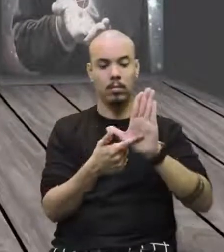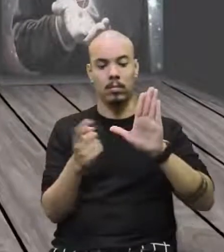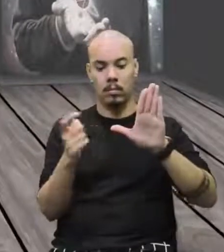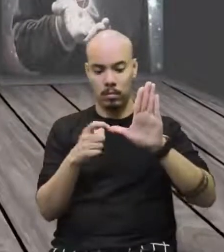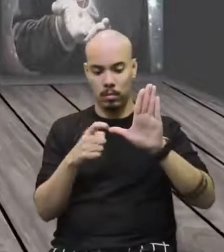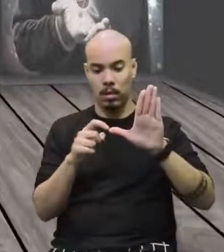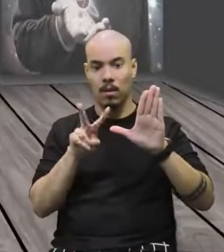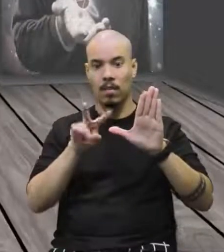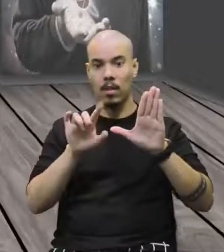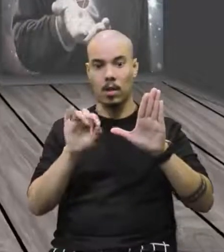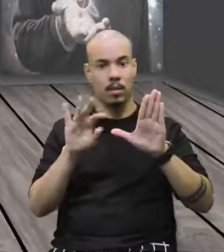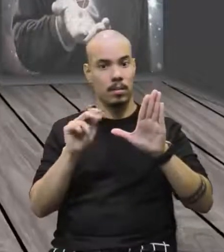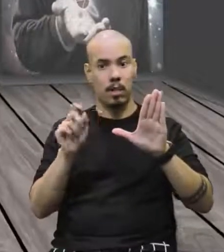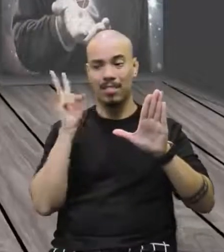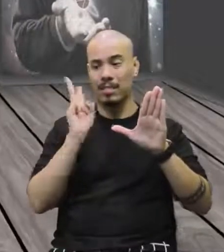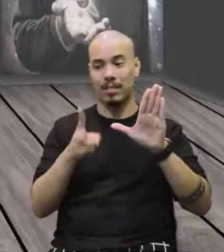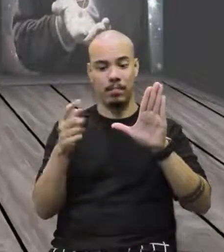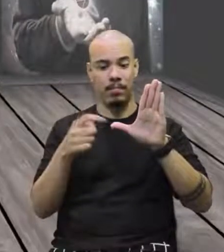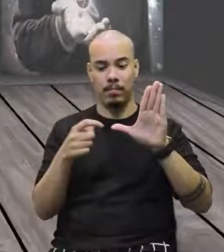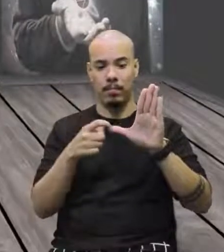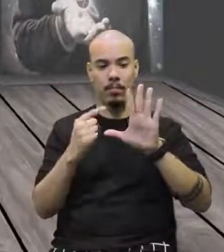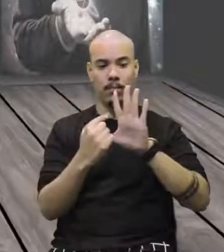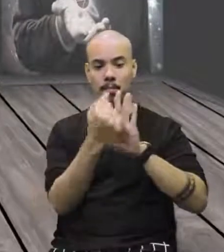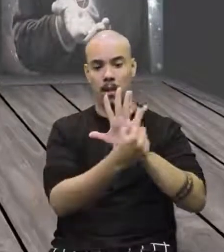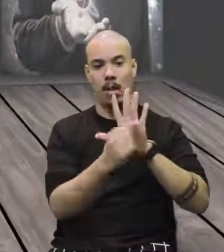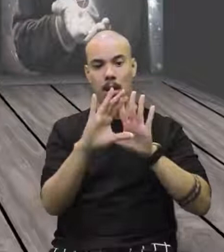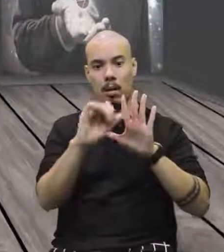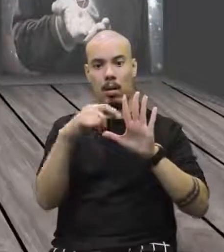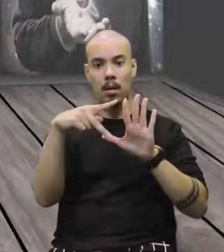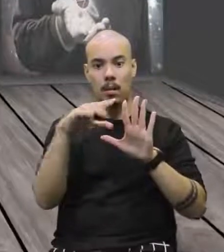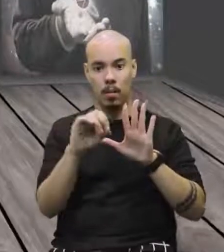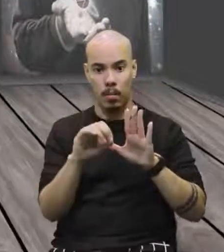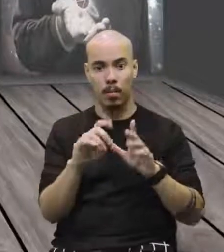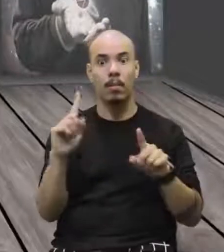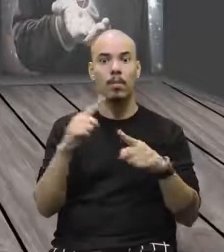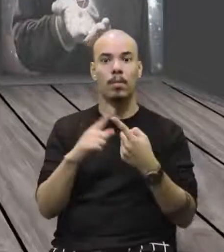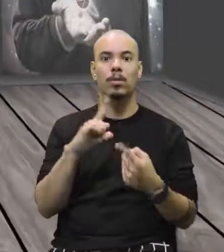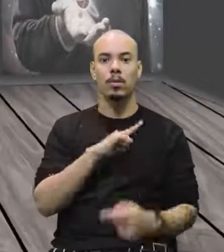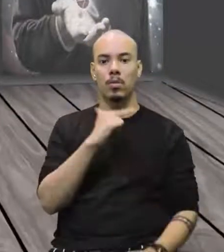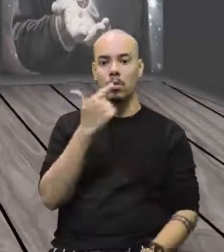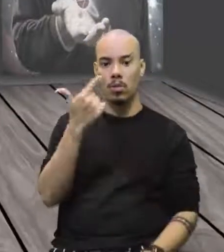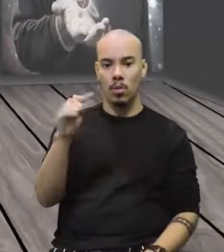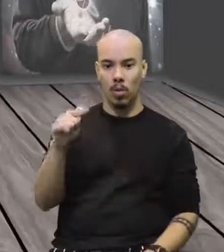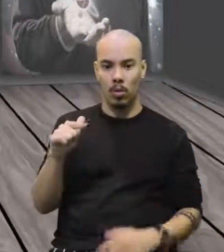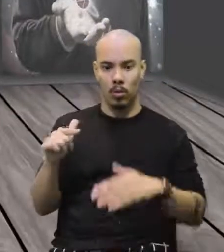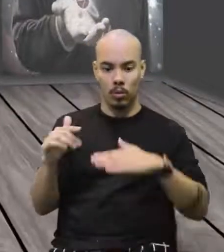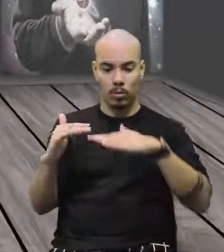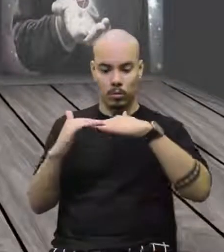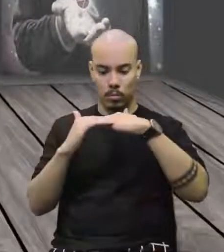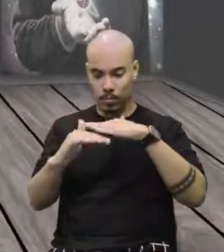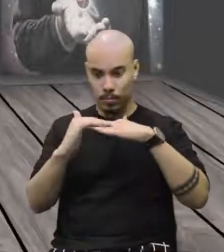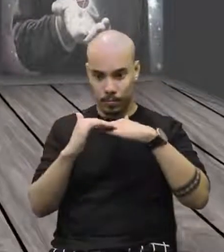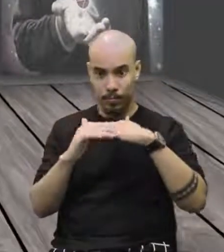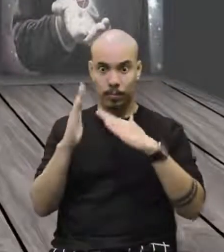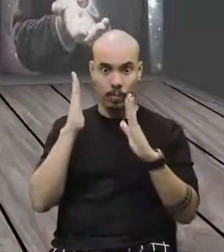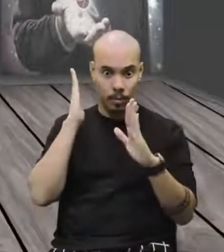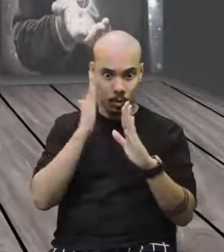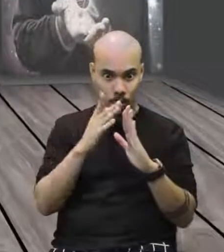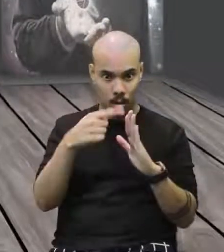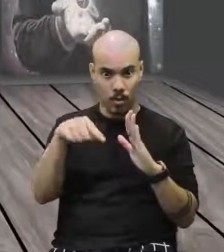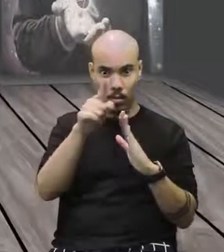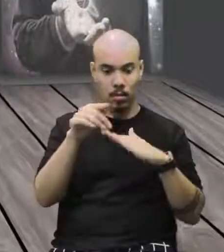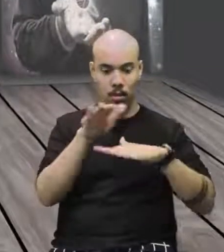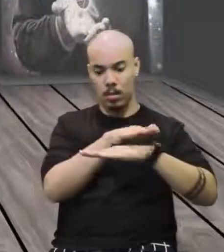campo, indo para lá. Ah, mas tem o outro. O que era? Você tinha velocidade indo na direção do monitor e